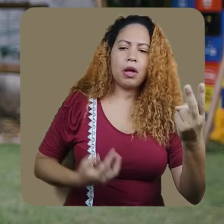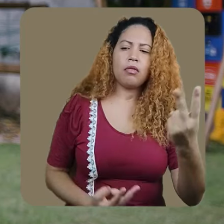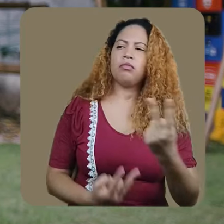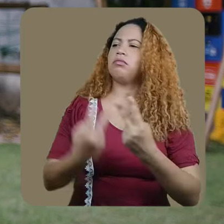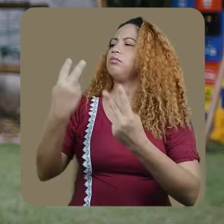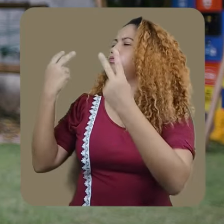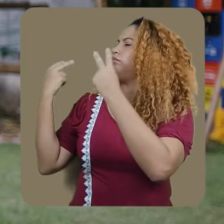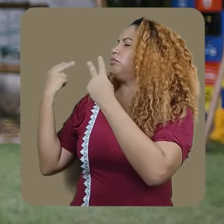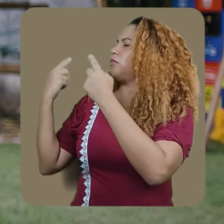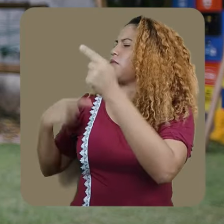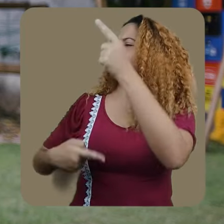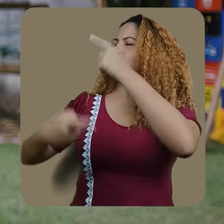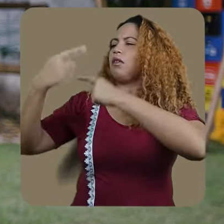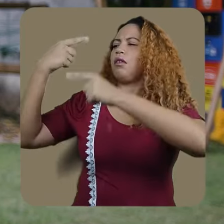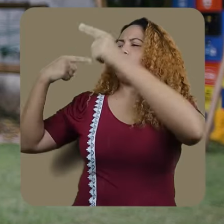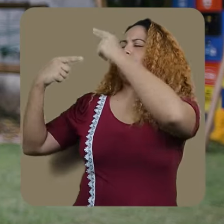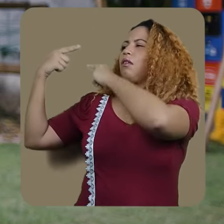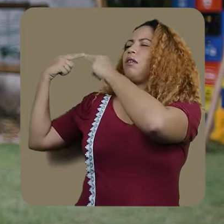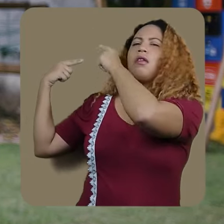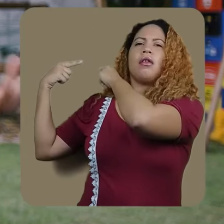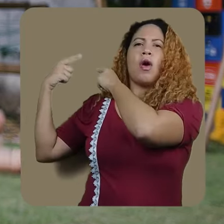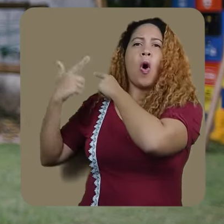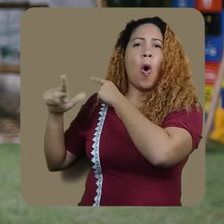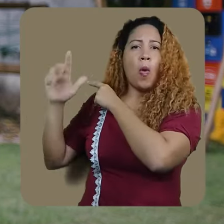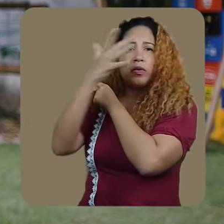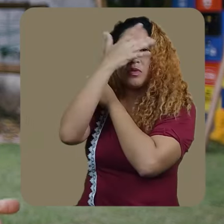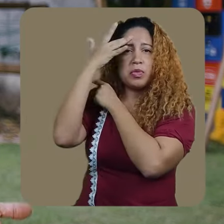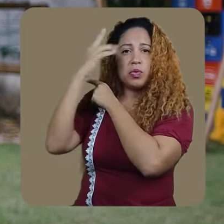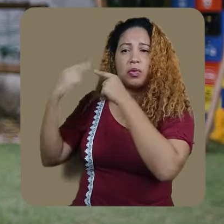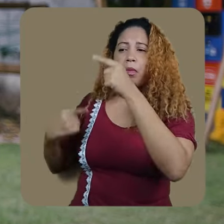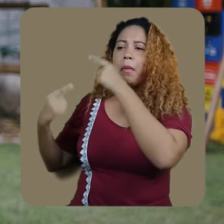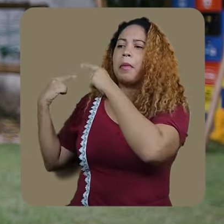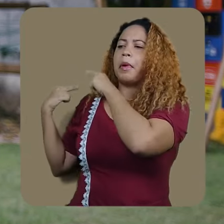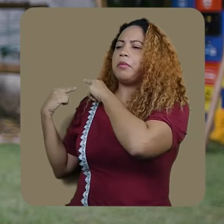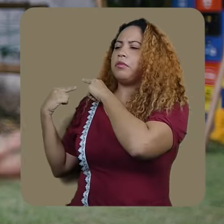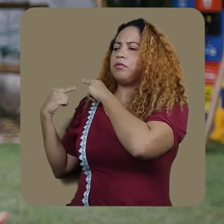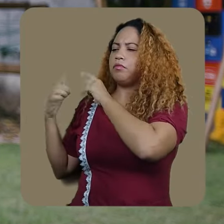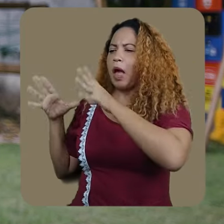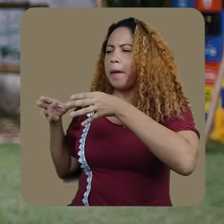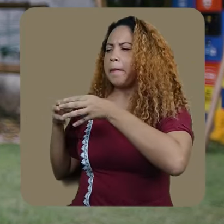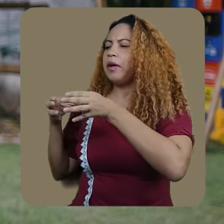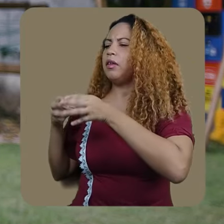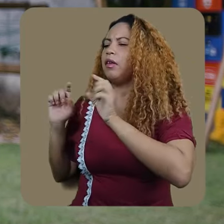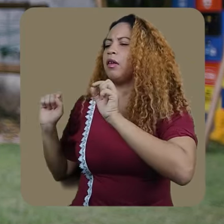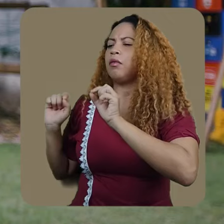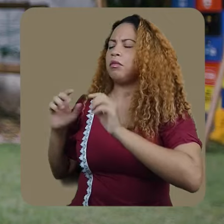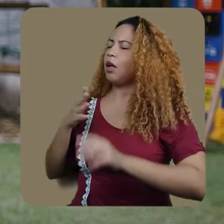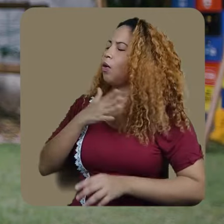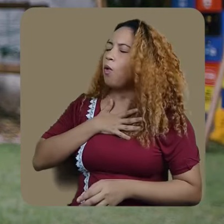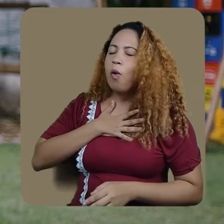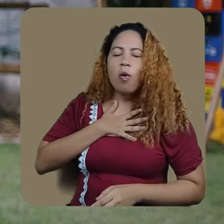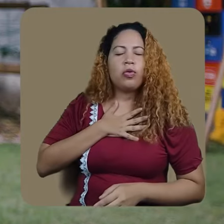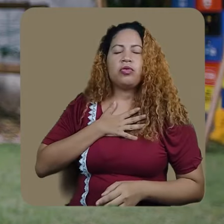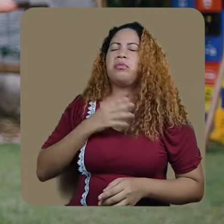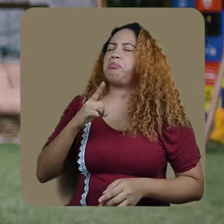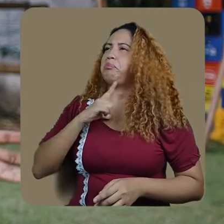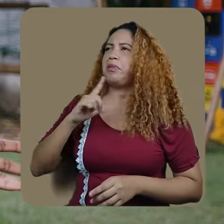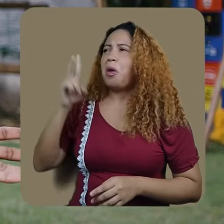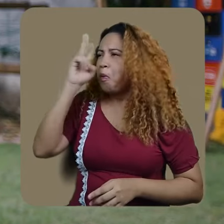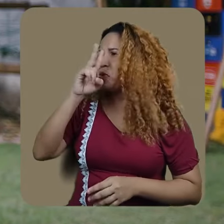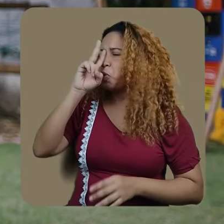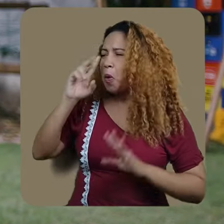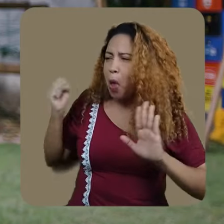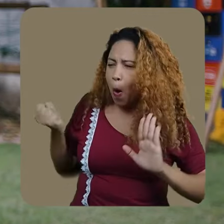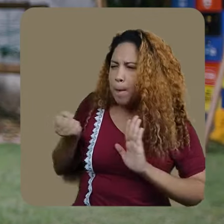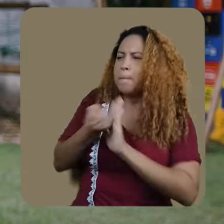para a história também da banda, sabe? Das outras pessoas que vieram antes, Eu gosto muito disso, assim. Poxa, tem uma história